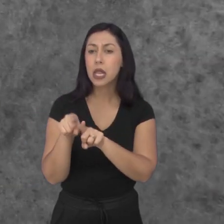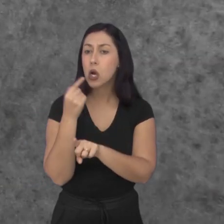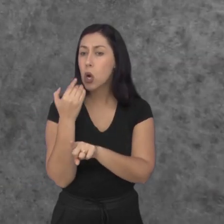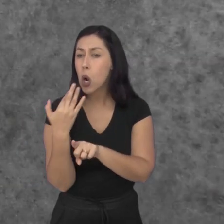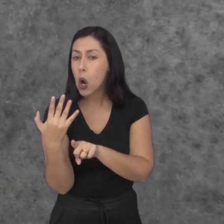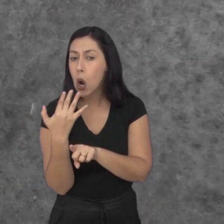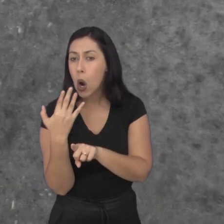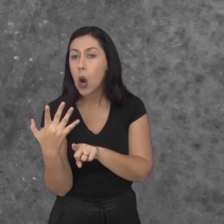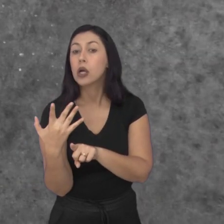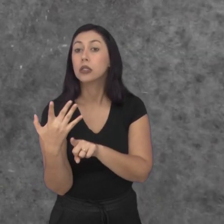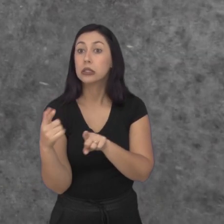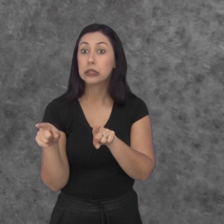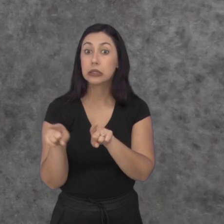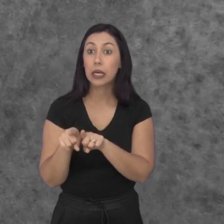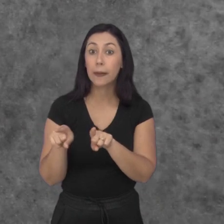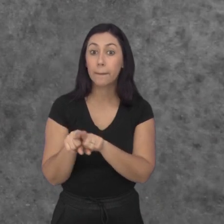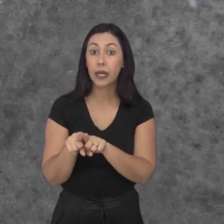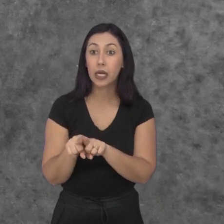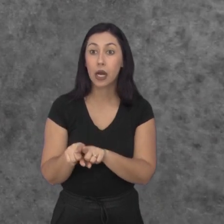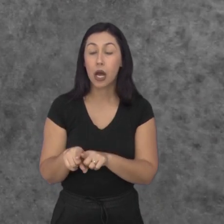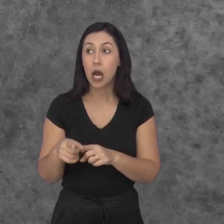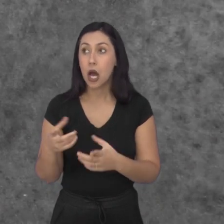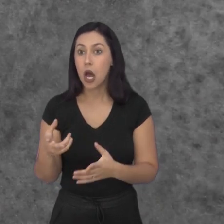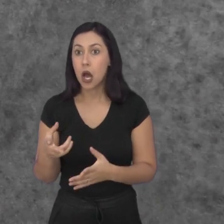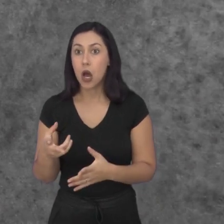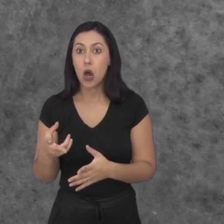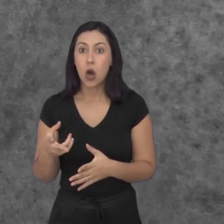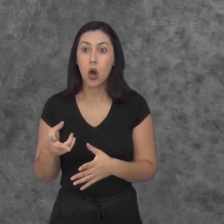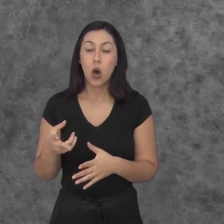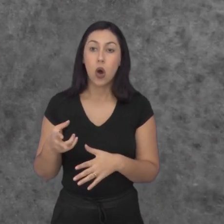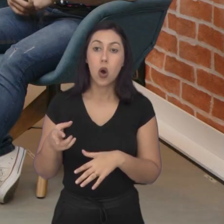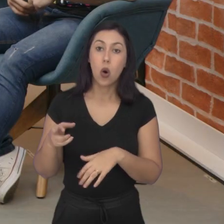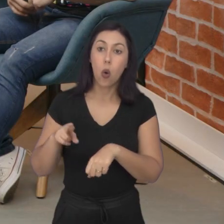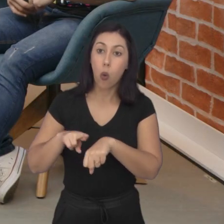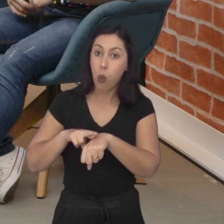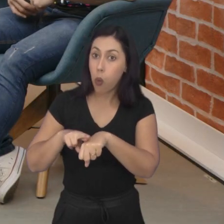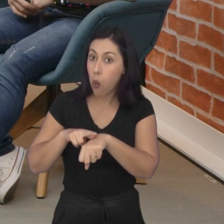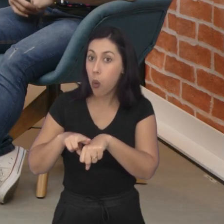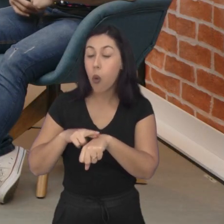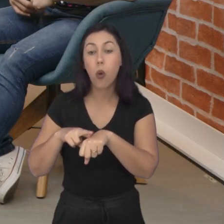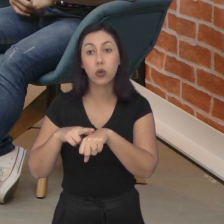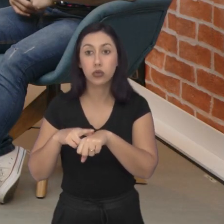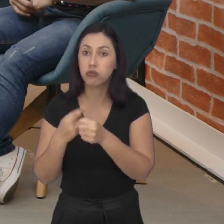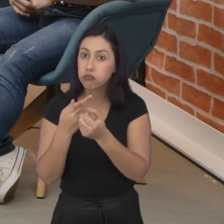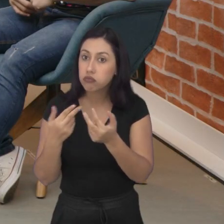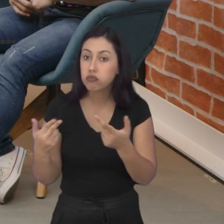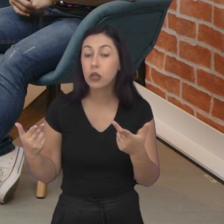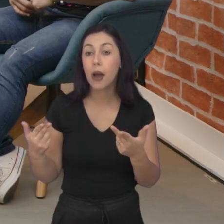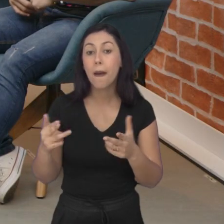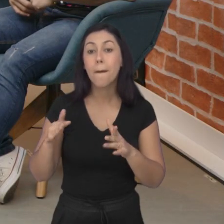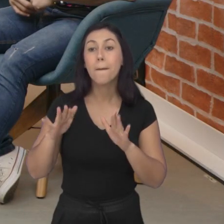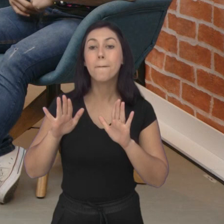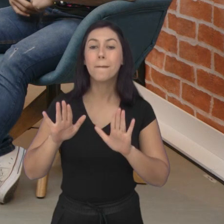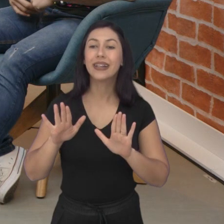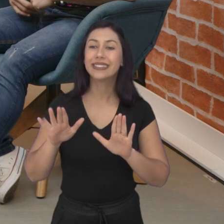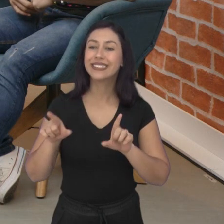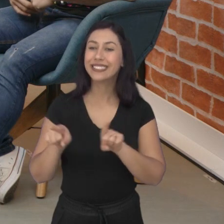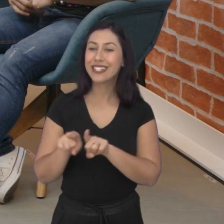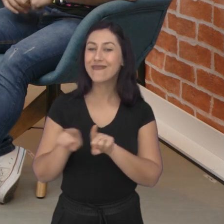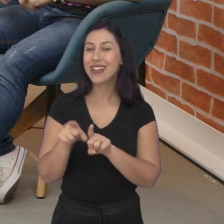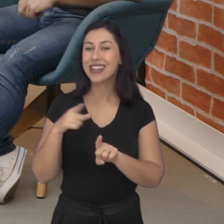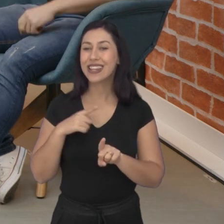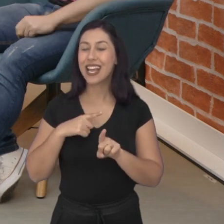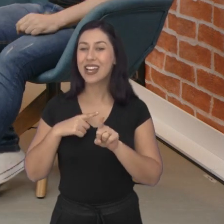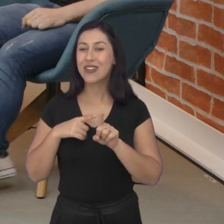cores, né? Tem a presença muito forte de roxo, enfim. Mas eu acho que tudo isso se resume no slogan que você colocou